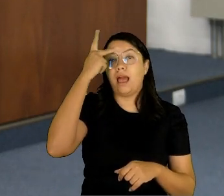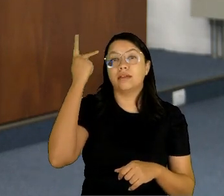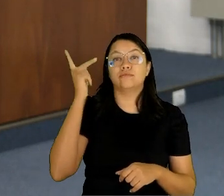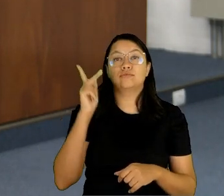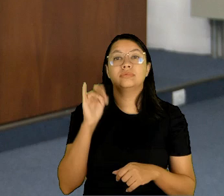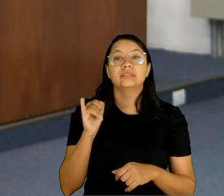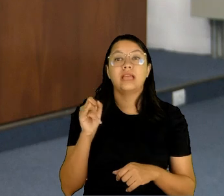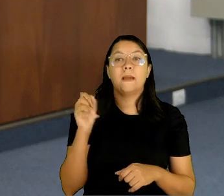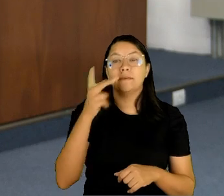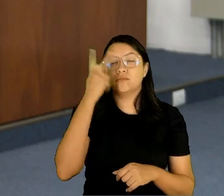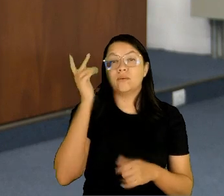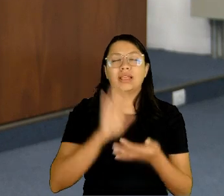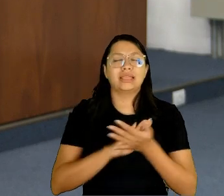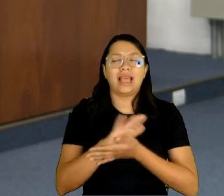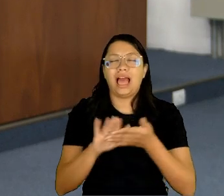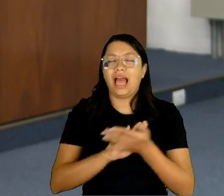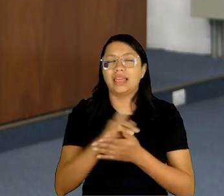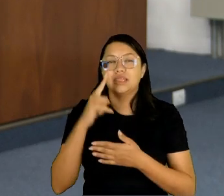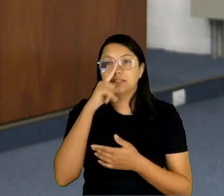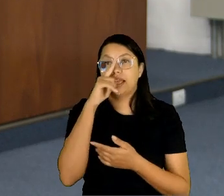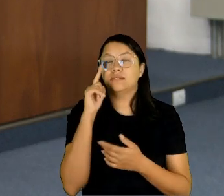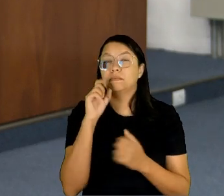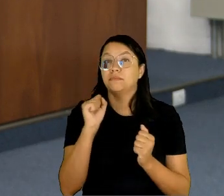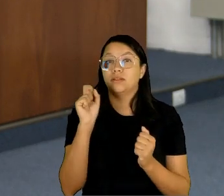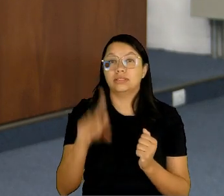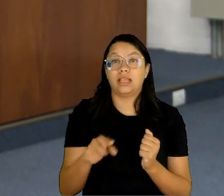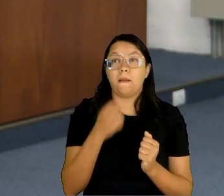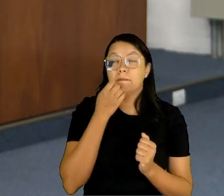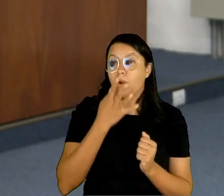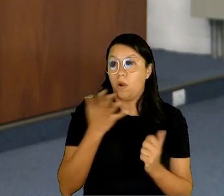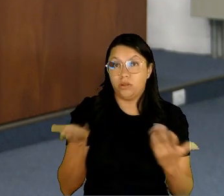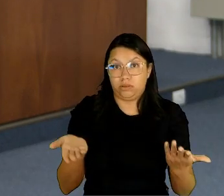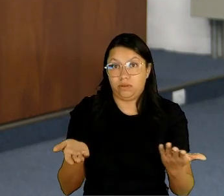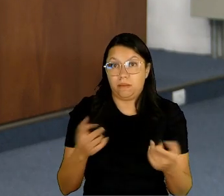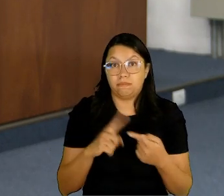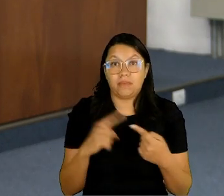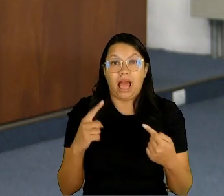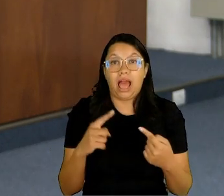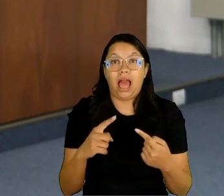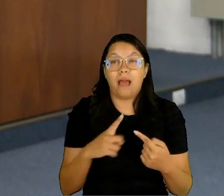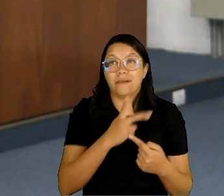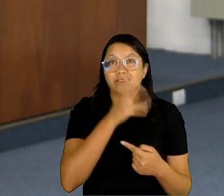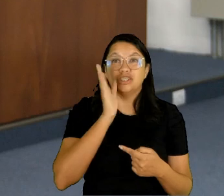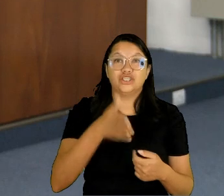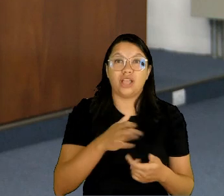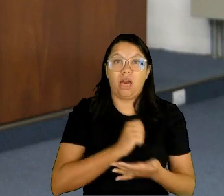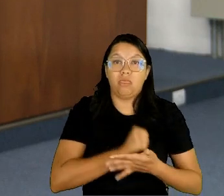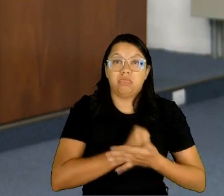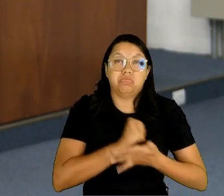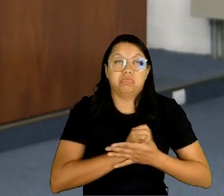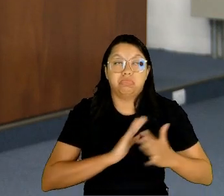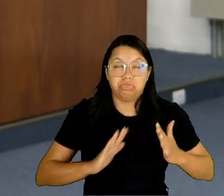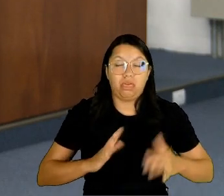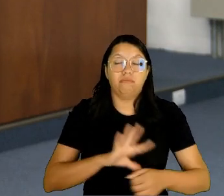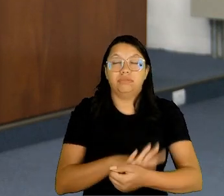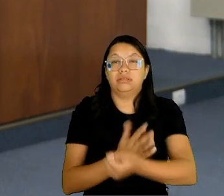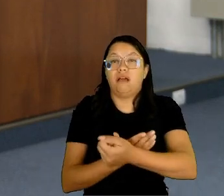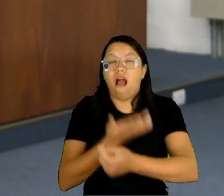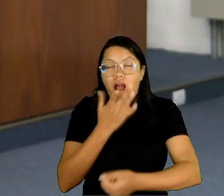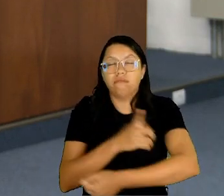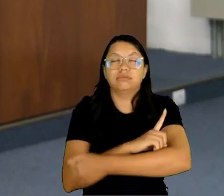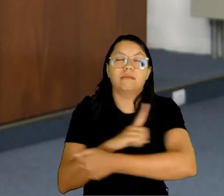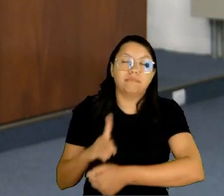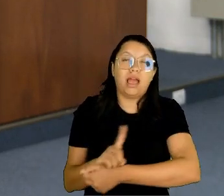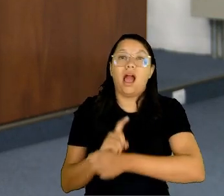ele é um paciente que não tem mais nada de risco, esse colesterol pode ser que seja bom para ele. Mas um paciente que já infartou, que tem pressão alta, que